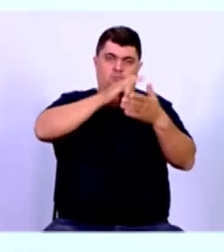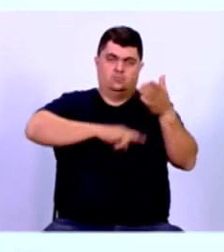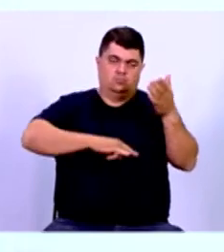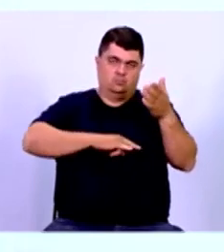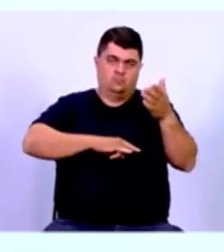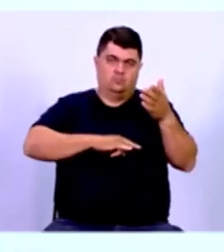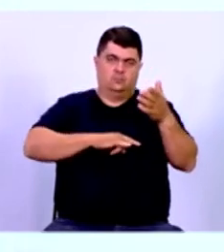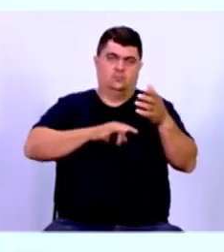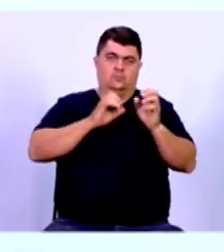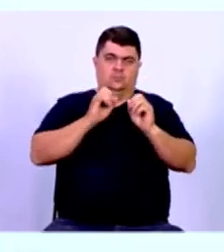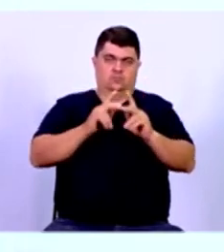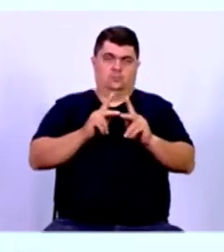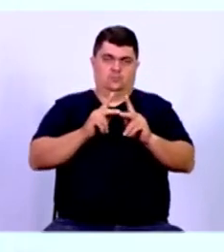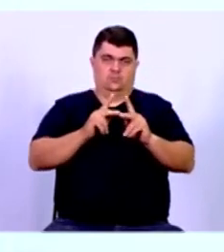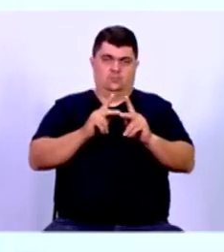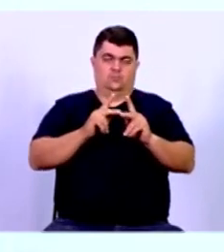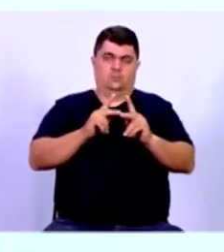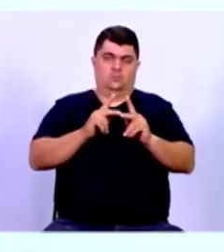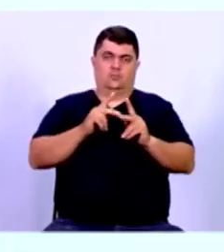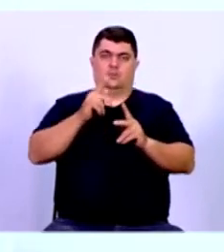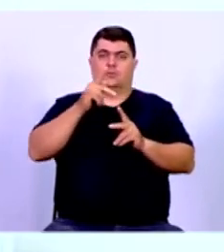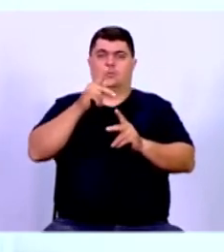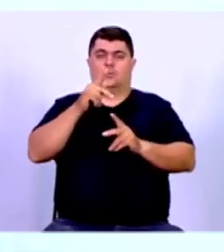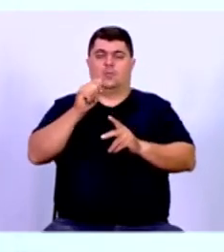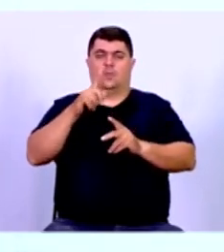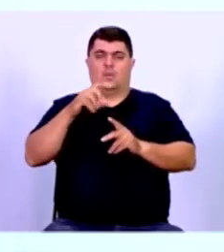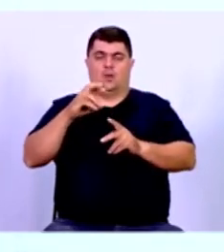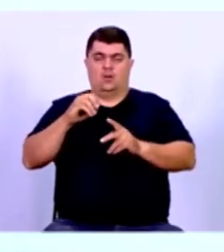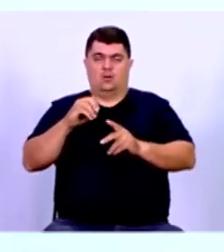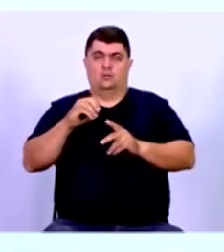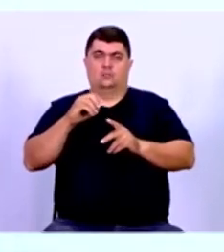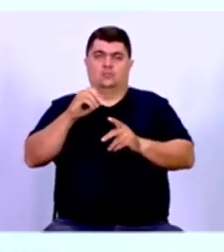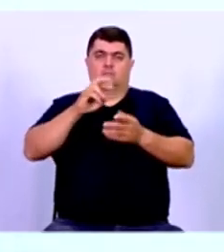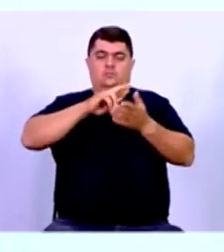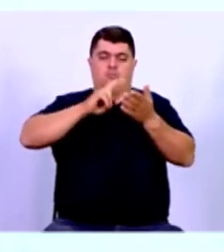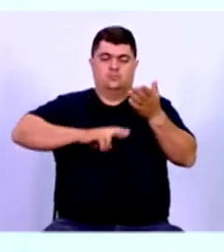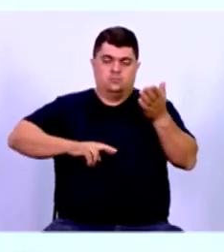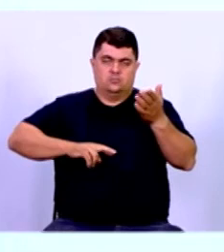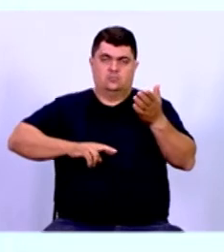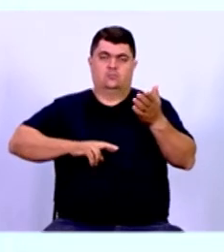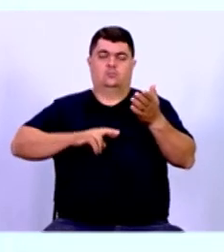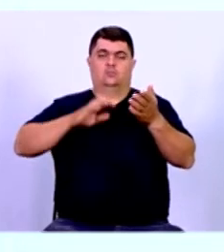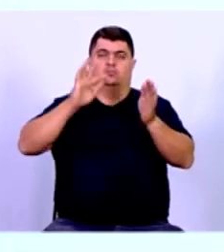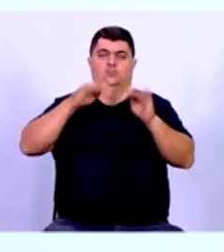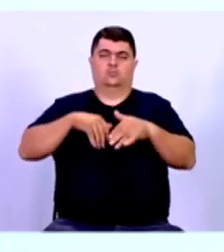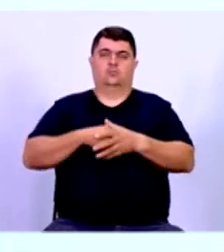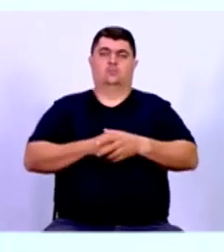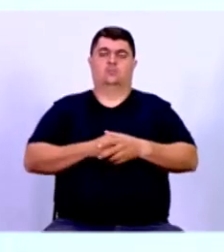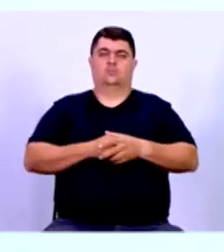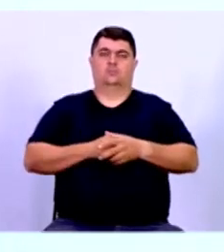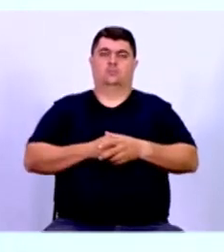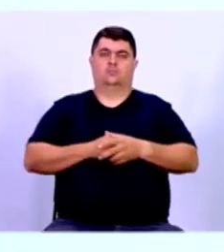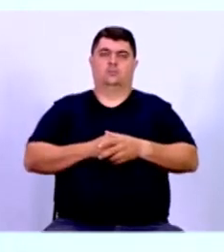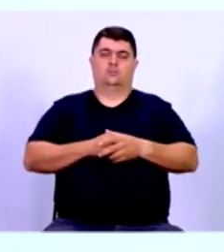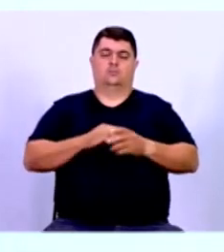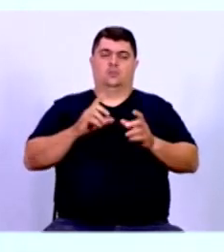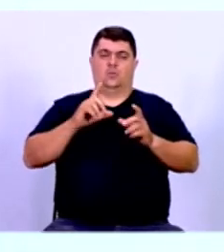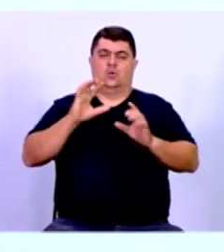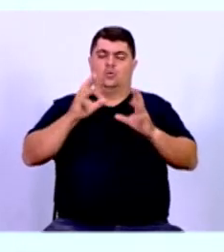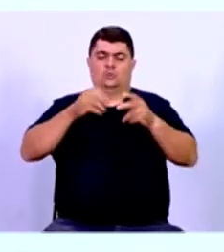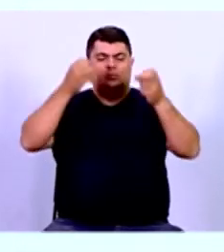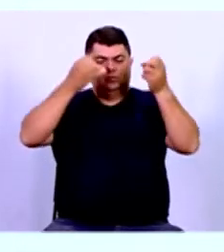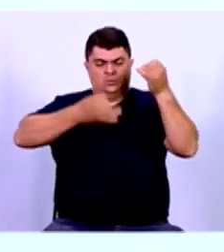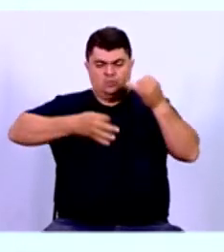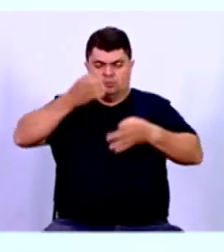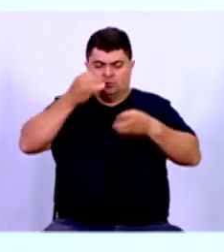serem apresentados: o plano de atividades, o relatório parcial e o relatório final, com as considerações